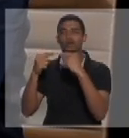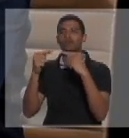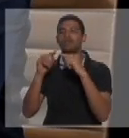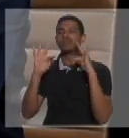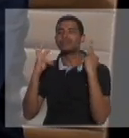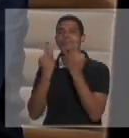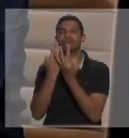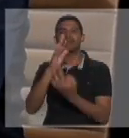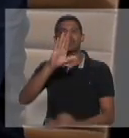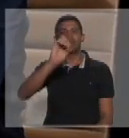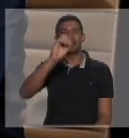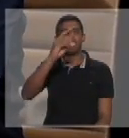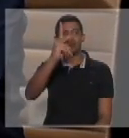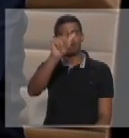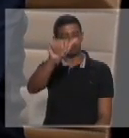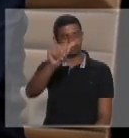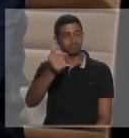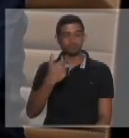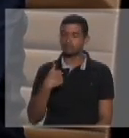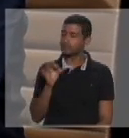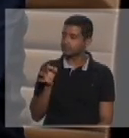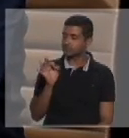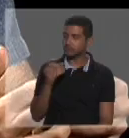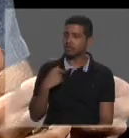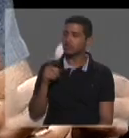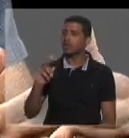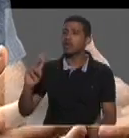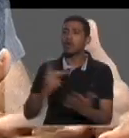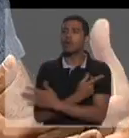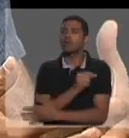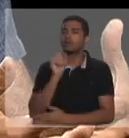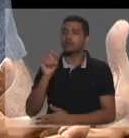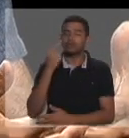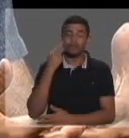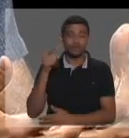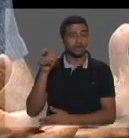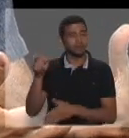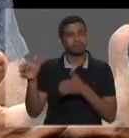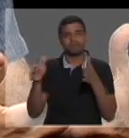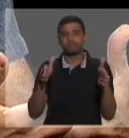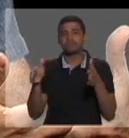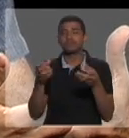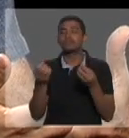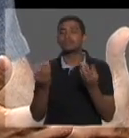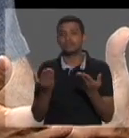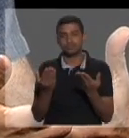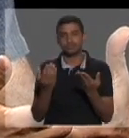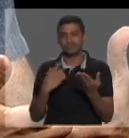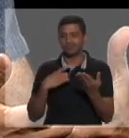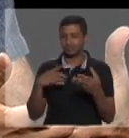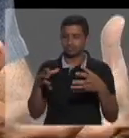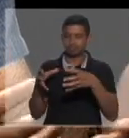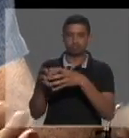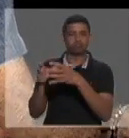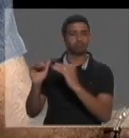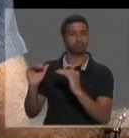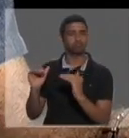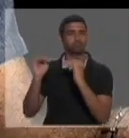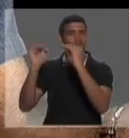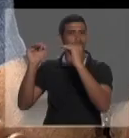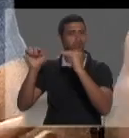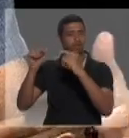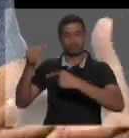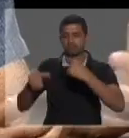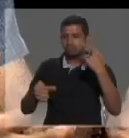que era os Rocha Miranda. Exatamente, é isso? Exatamente. O que aconteceu era uma década onde você tinha uma